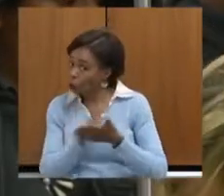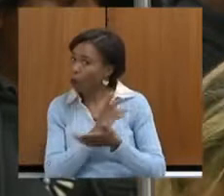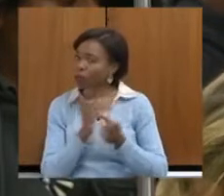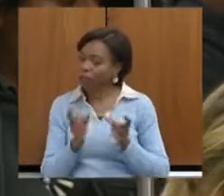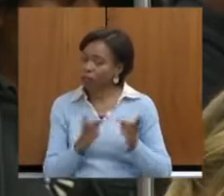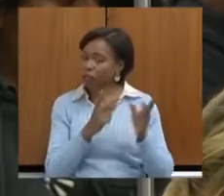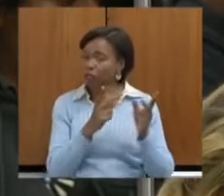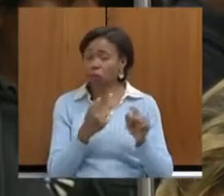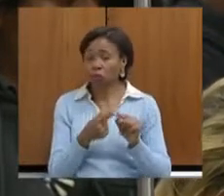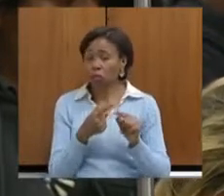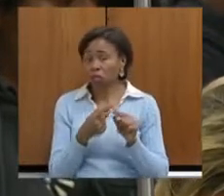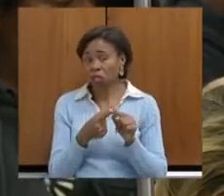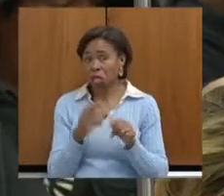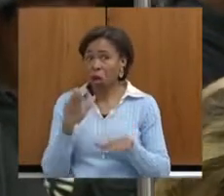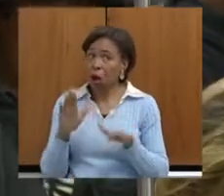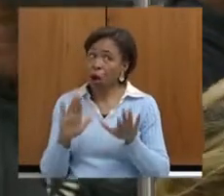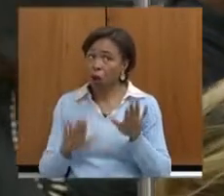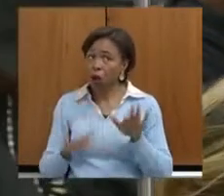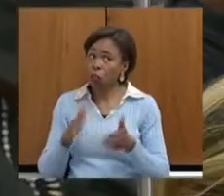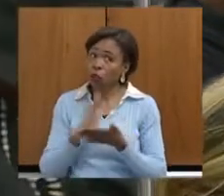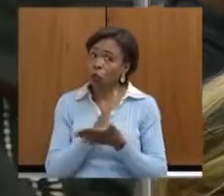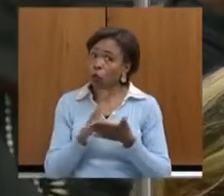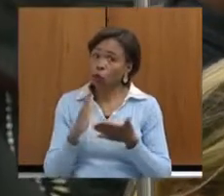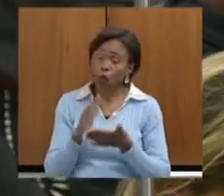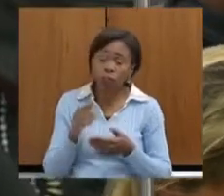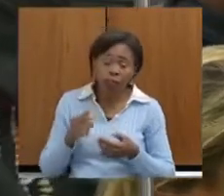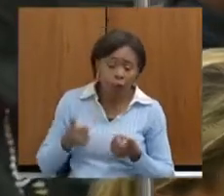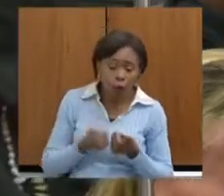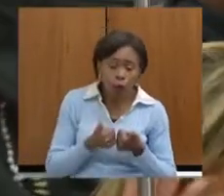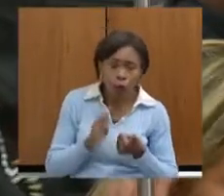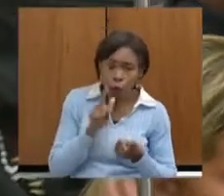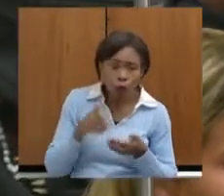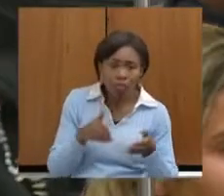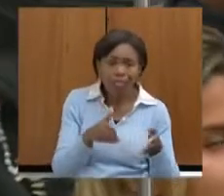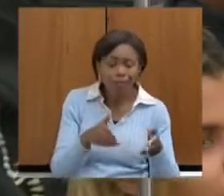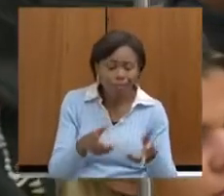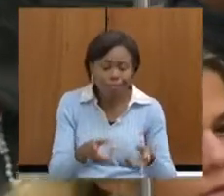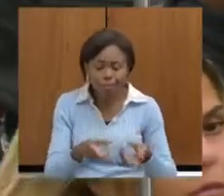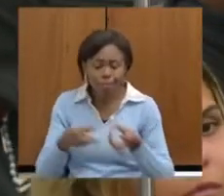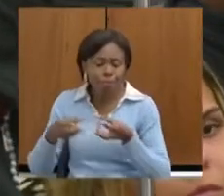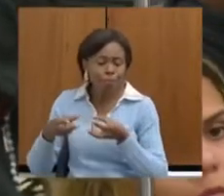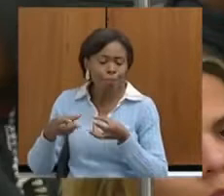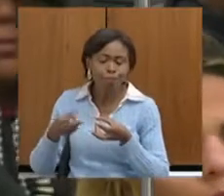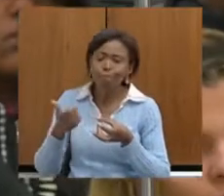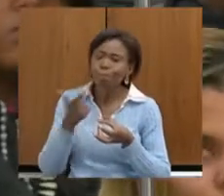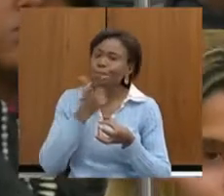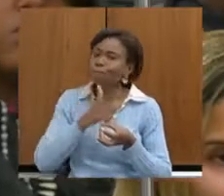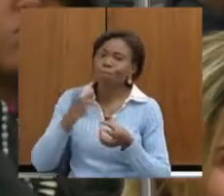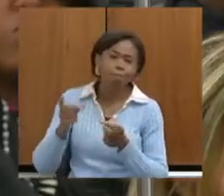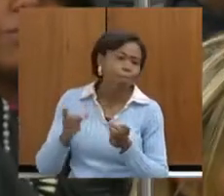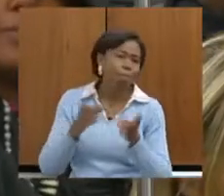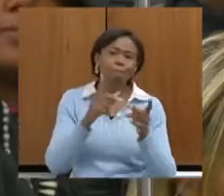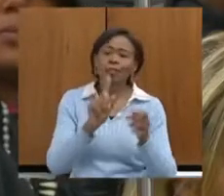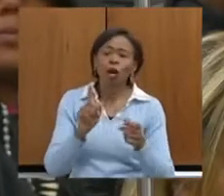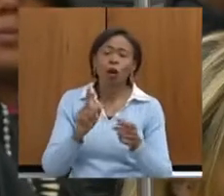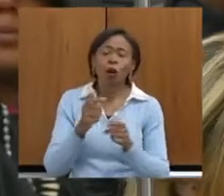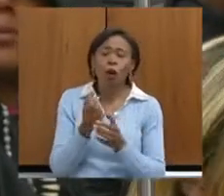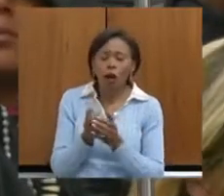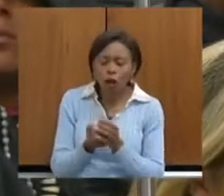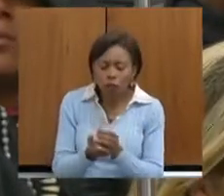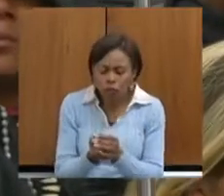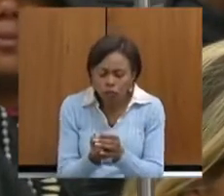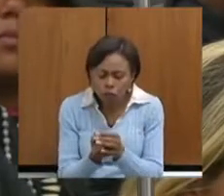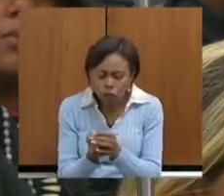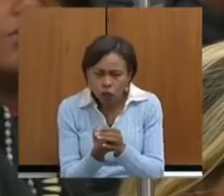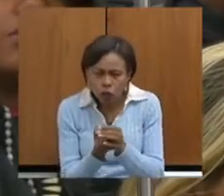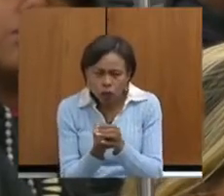que tem umas que você vai vai na mãe do rir Ah não sai não ela vai até o certo porte ou me Nokia começa a